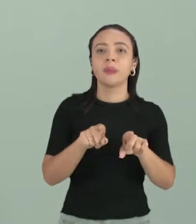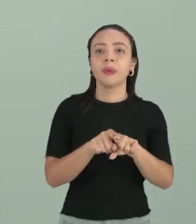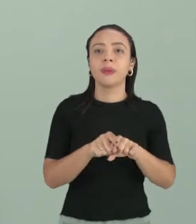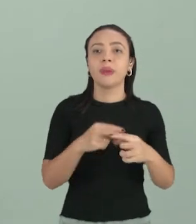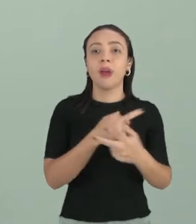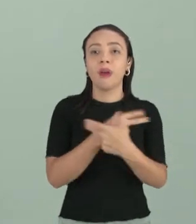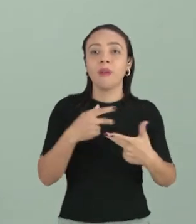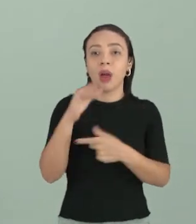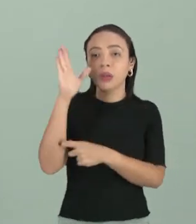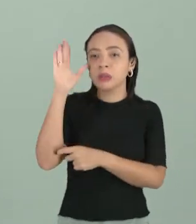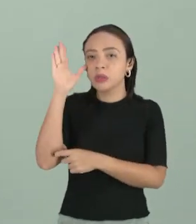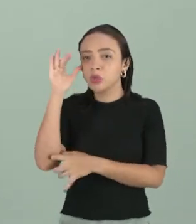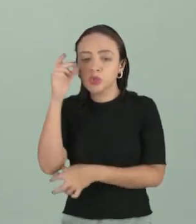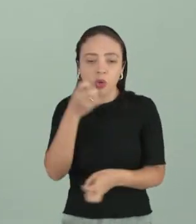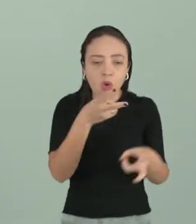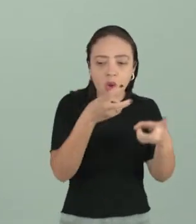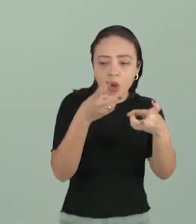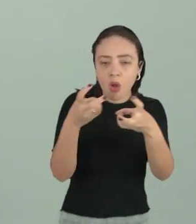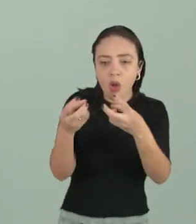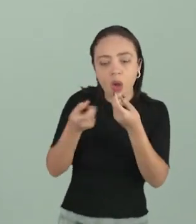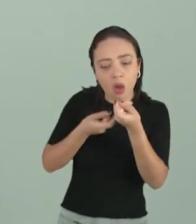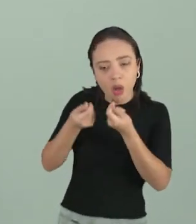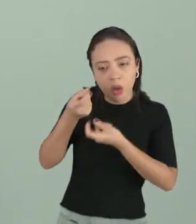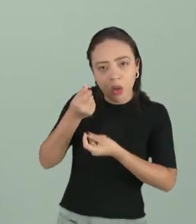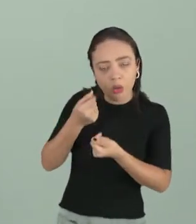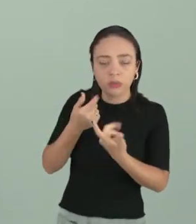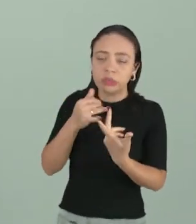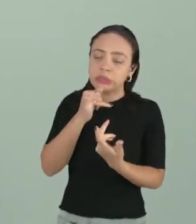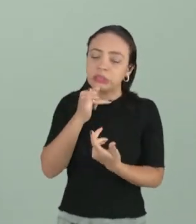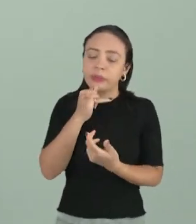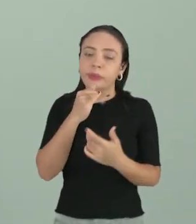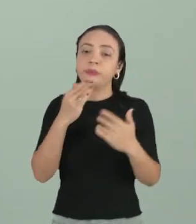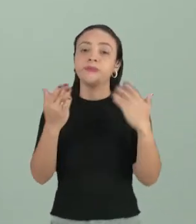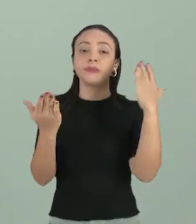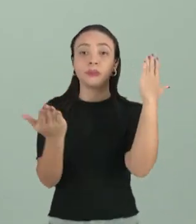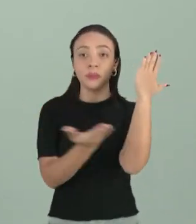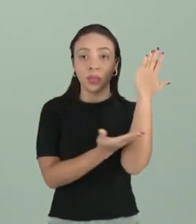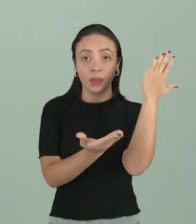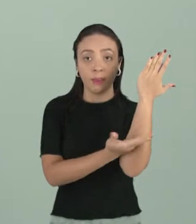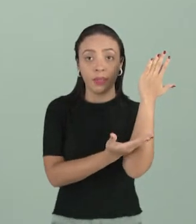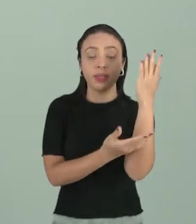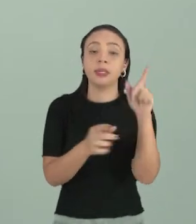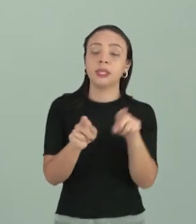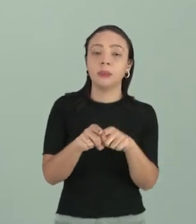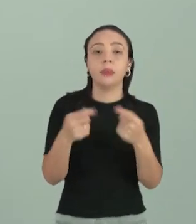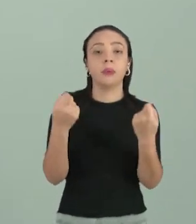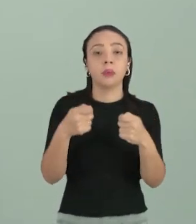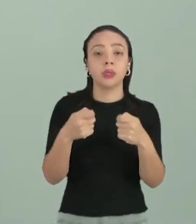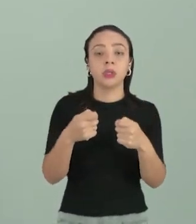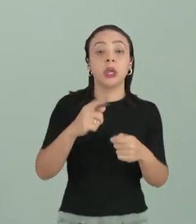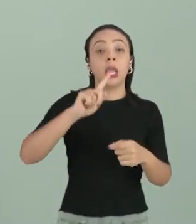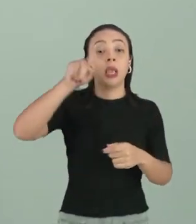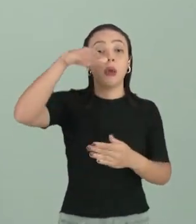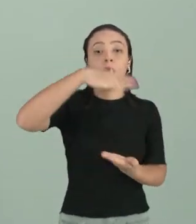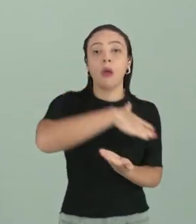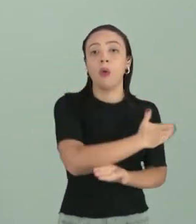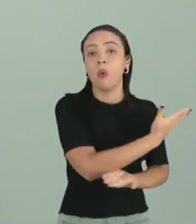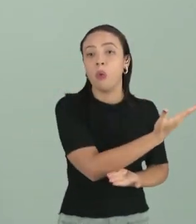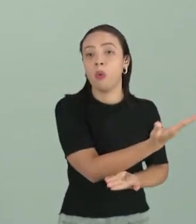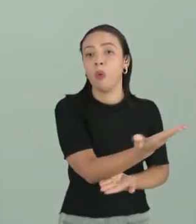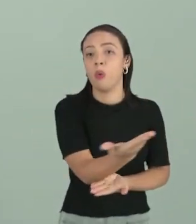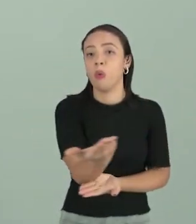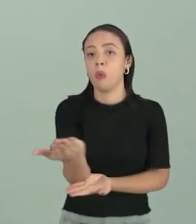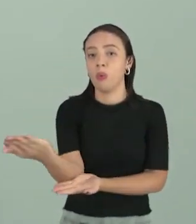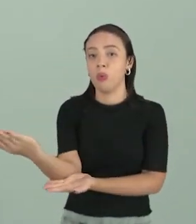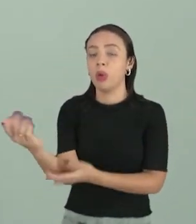de interesses econômicos, seja pela madeira, onde está sendo desmatado, depois de desmatado segue o interesse